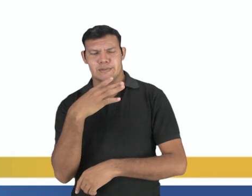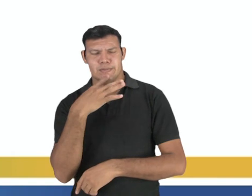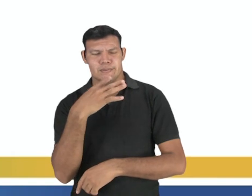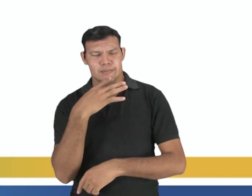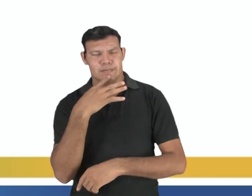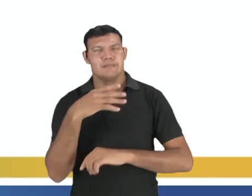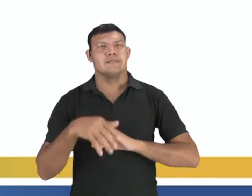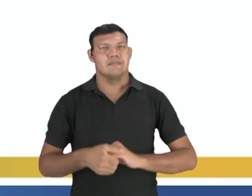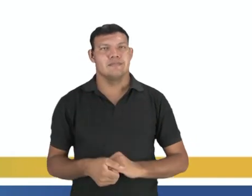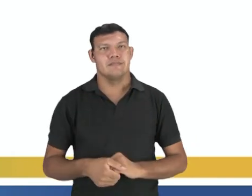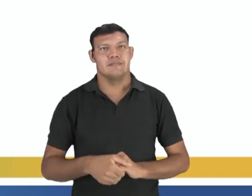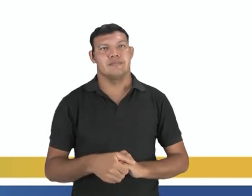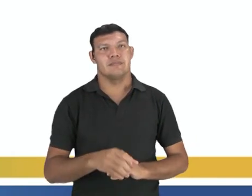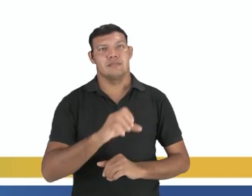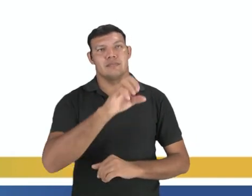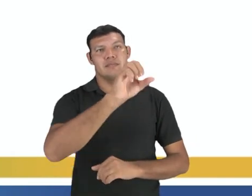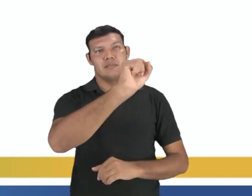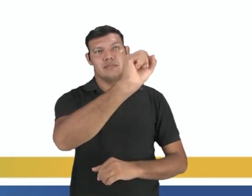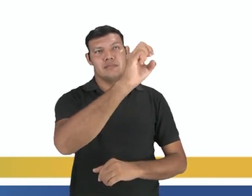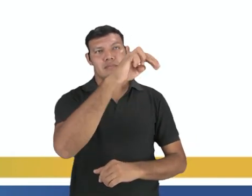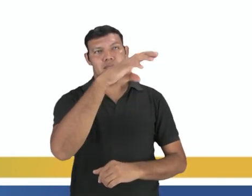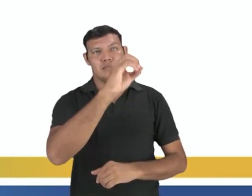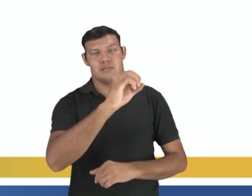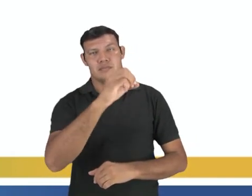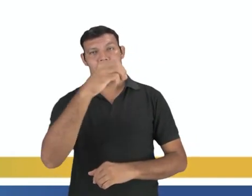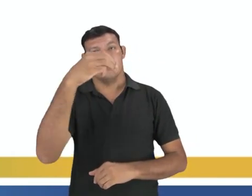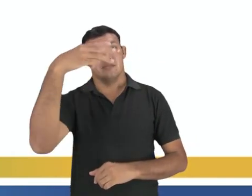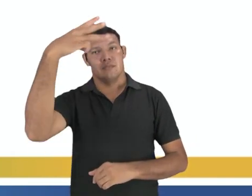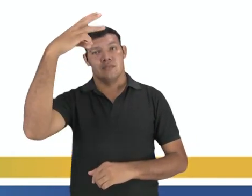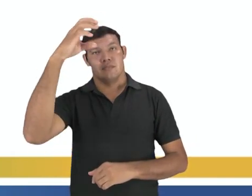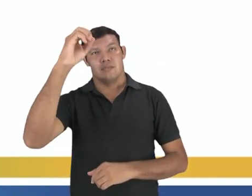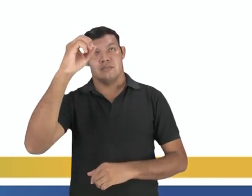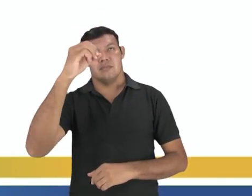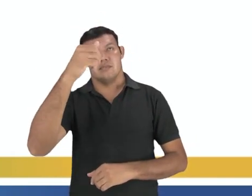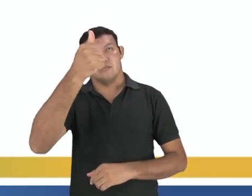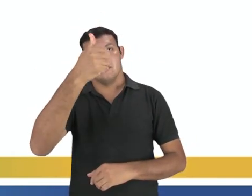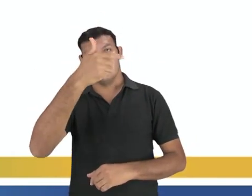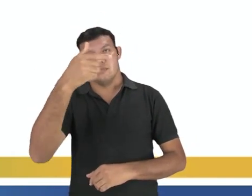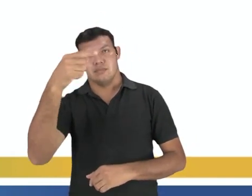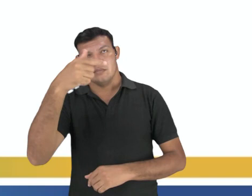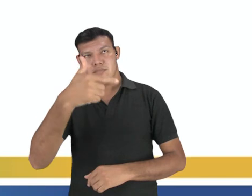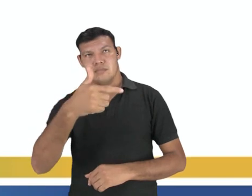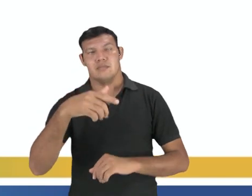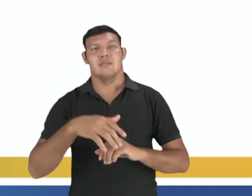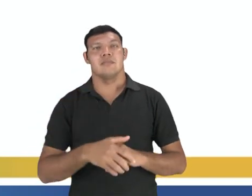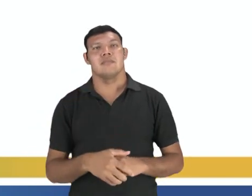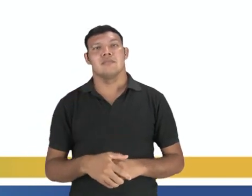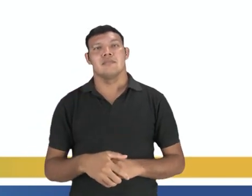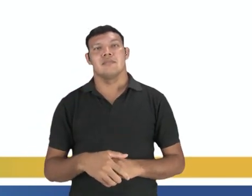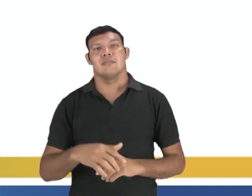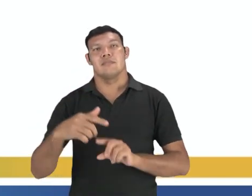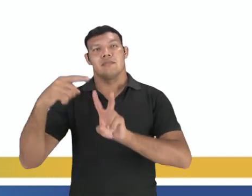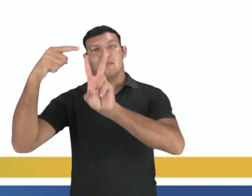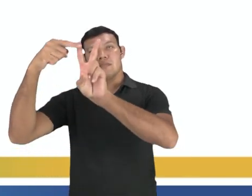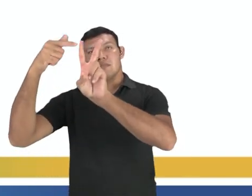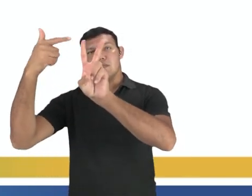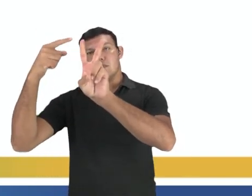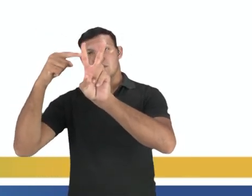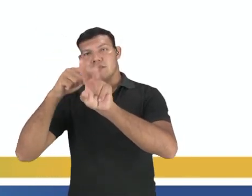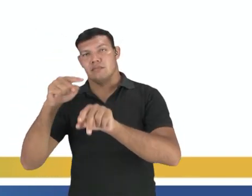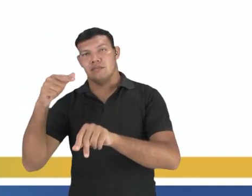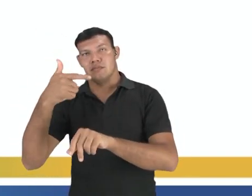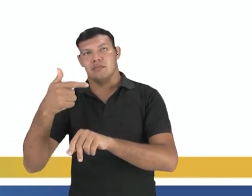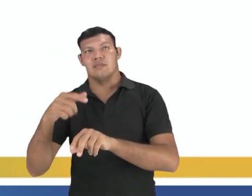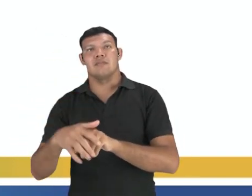de seno de 30 graus, meio, 45, raiz de 2 sobre 2. O ângulo